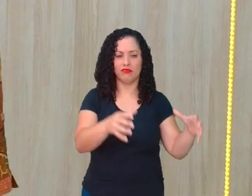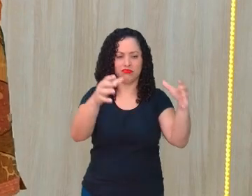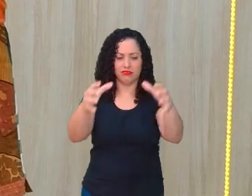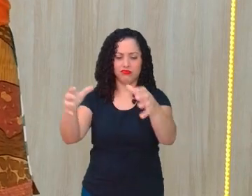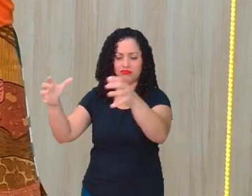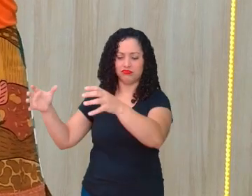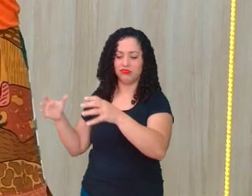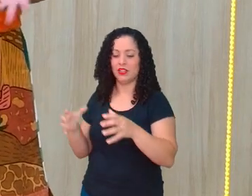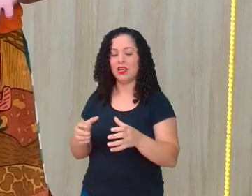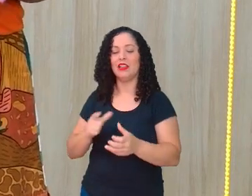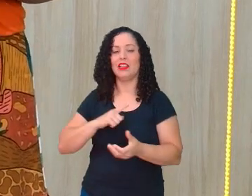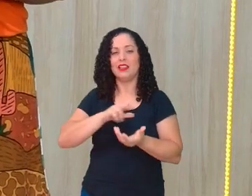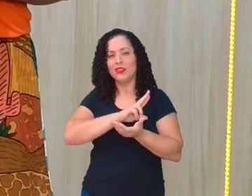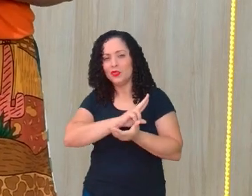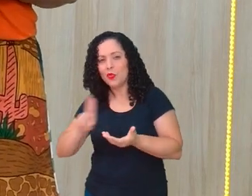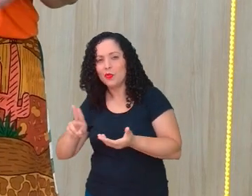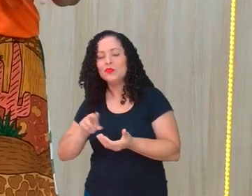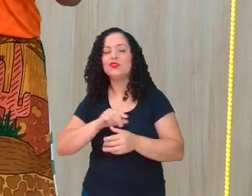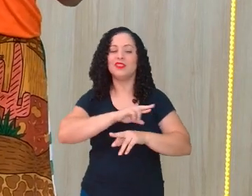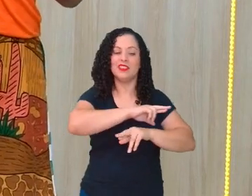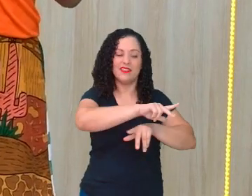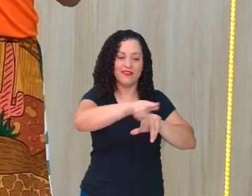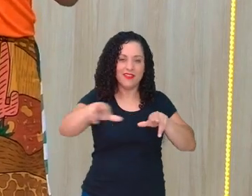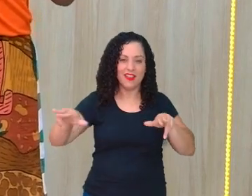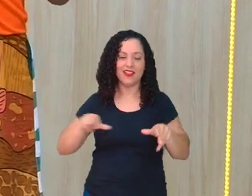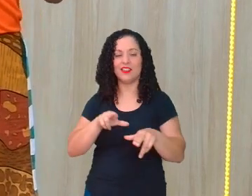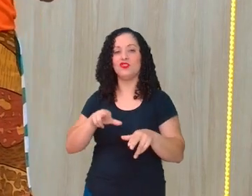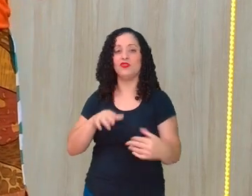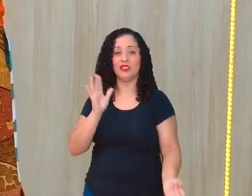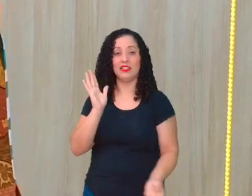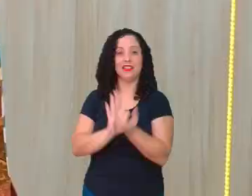gente pode dar vários nomes, né? Que